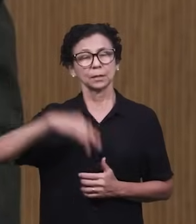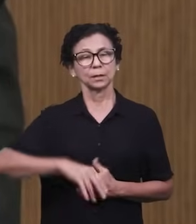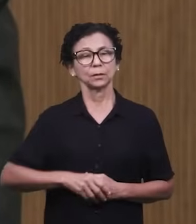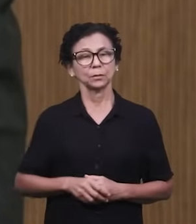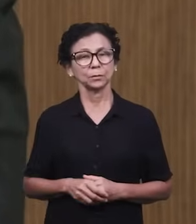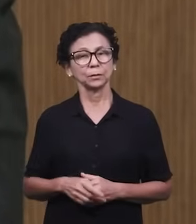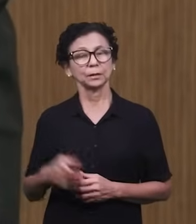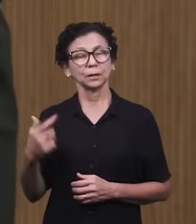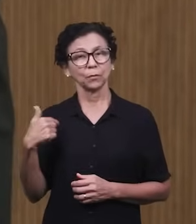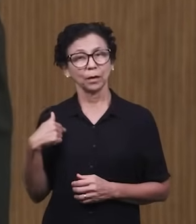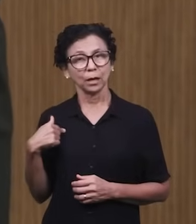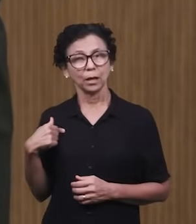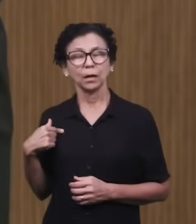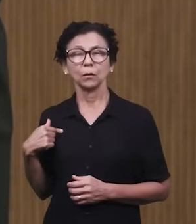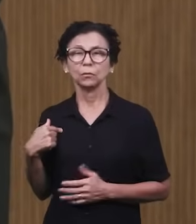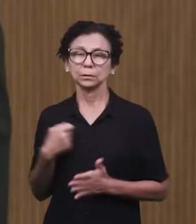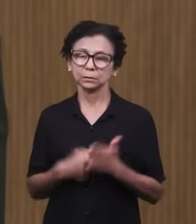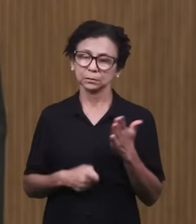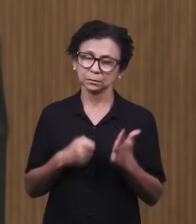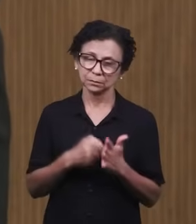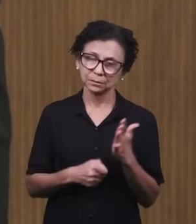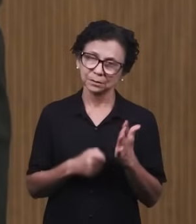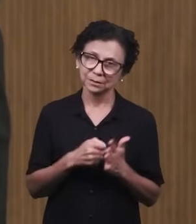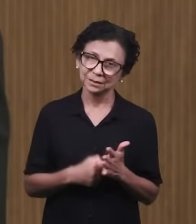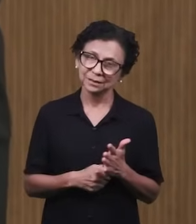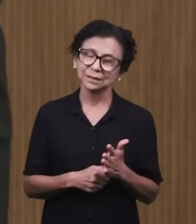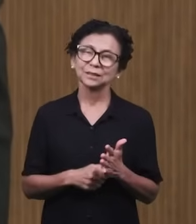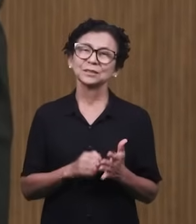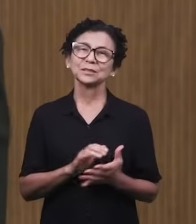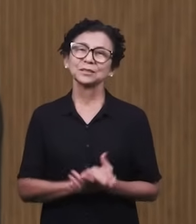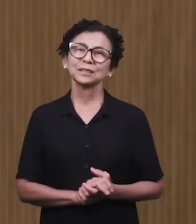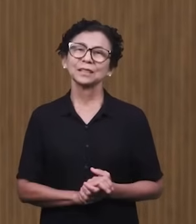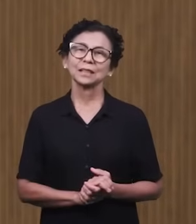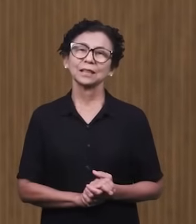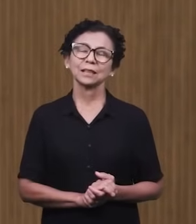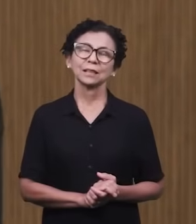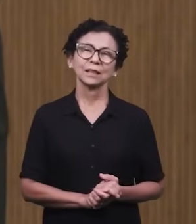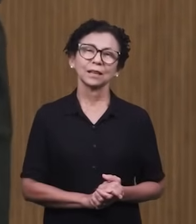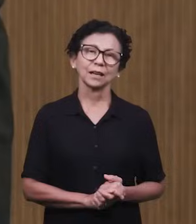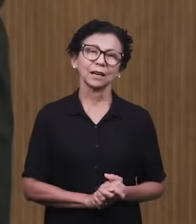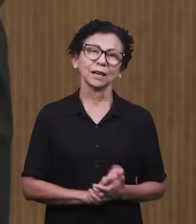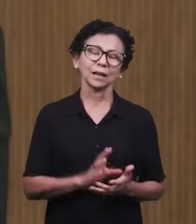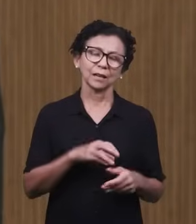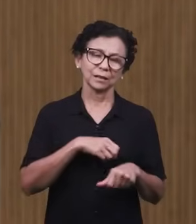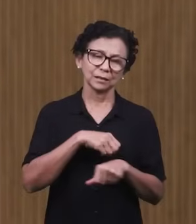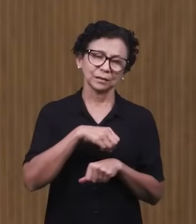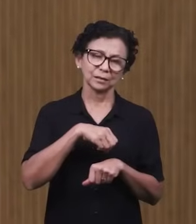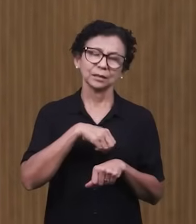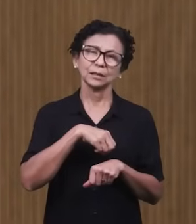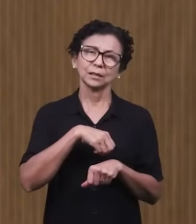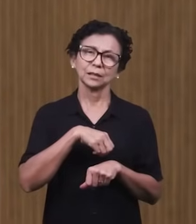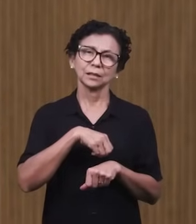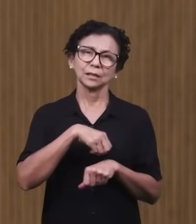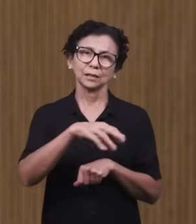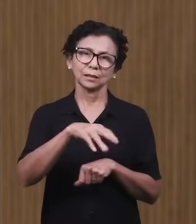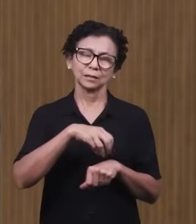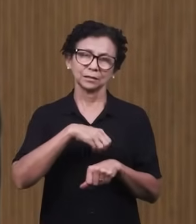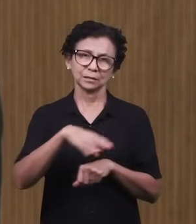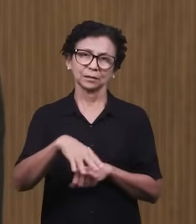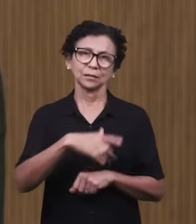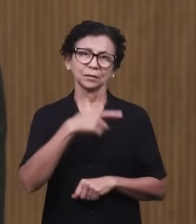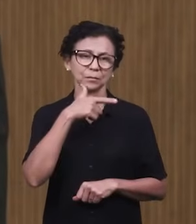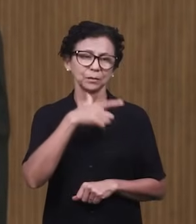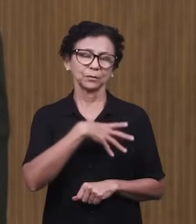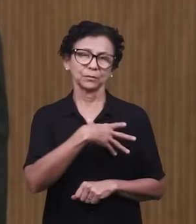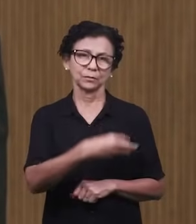reflete na persistência e na continuidade que a gente quer. E a Sara também tem a mesma experiência para ter experiências com o Senhor e ser usada das mãos